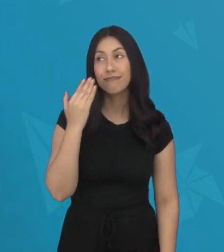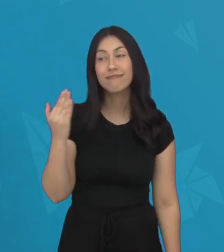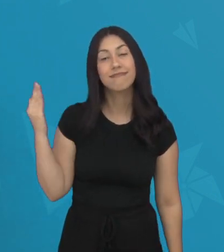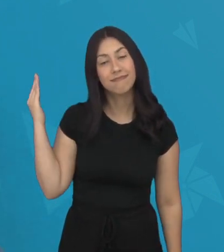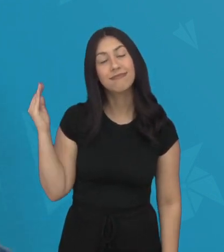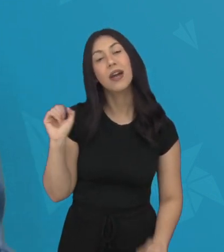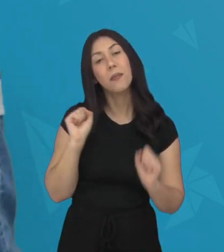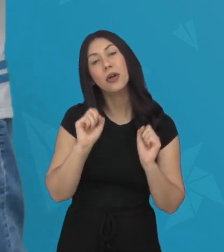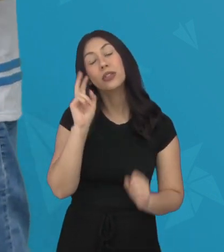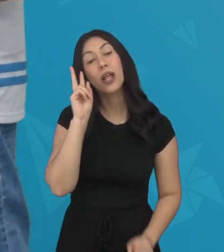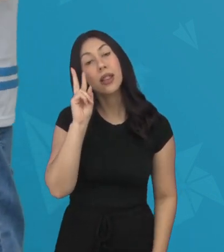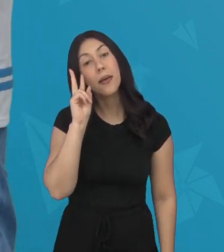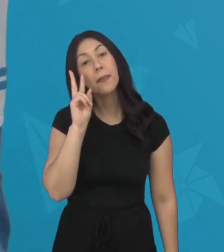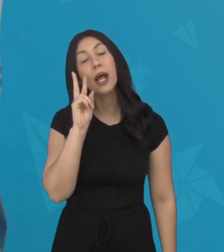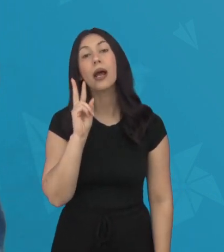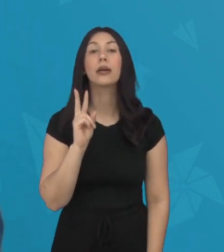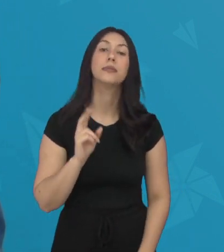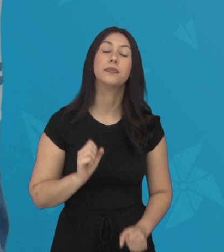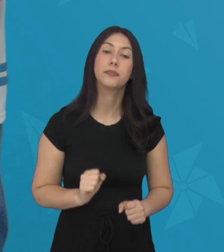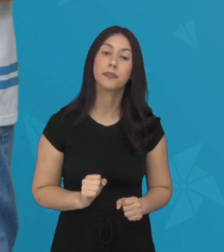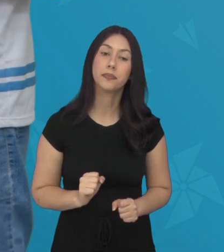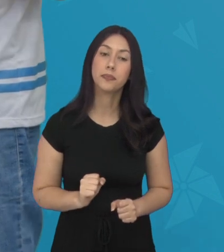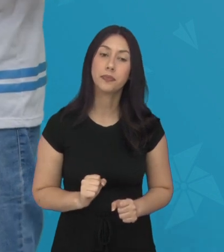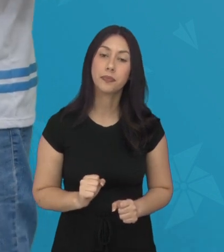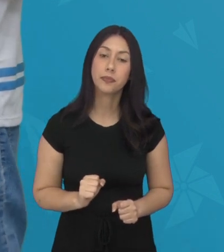só para vocês também se lembrarem sobre isso.